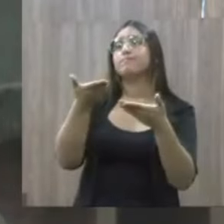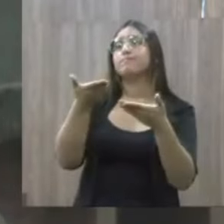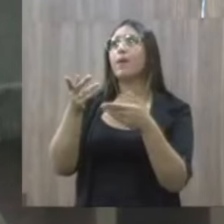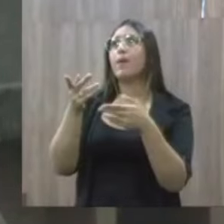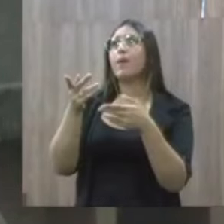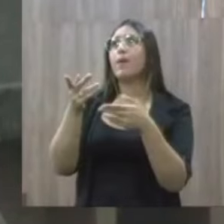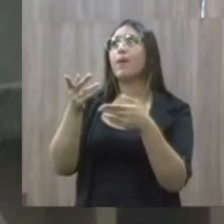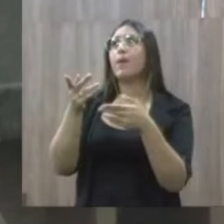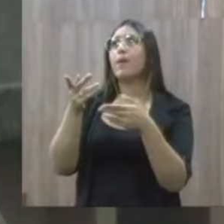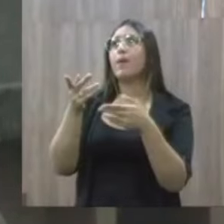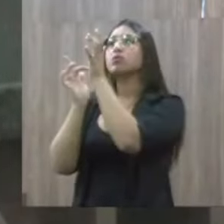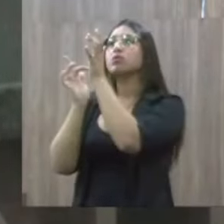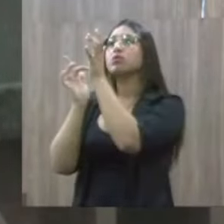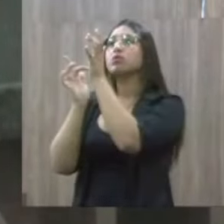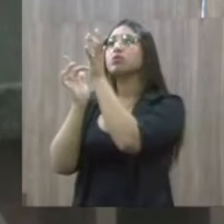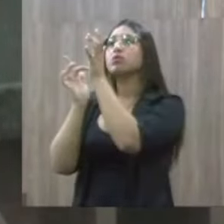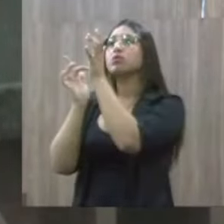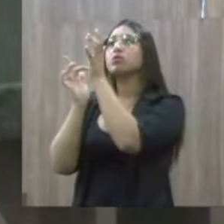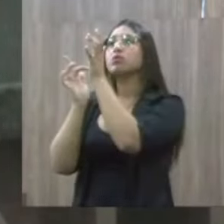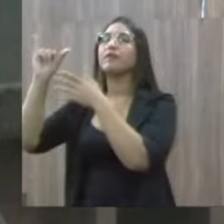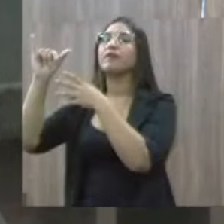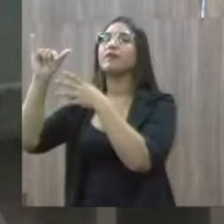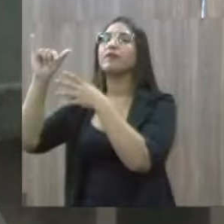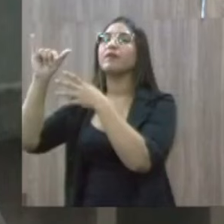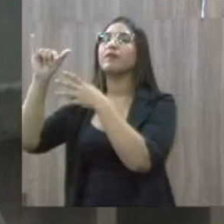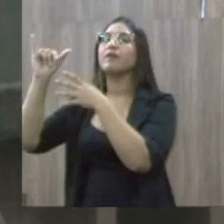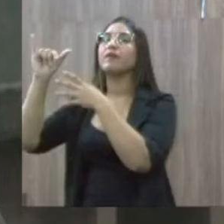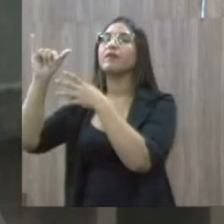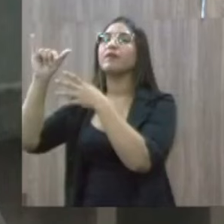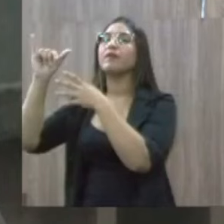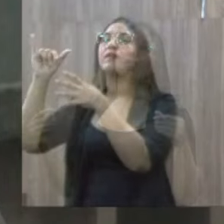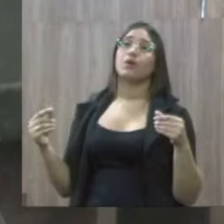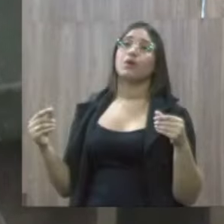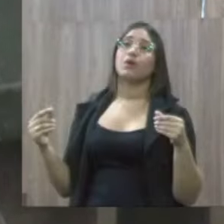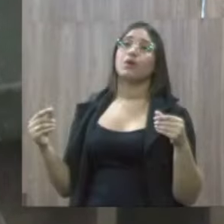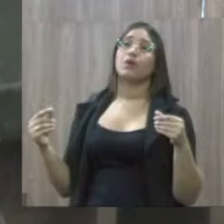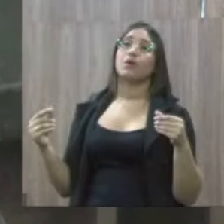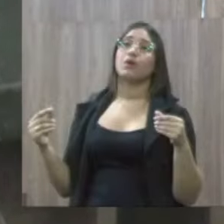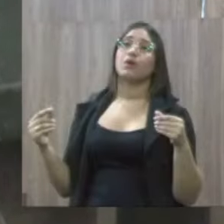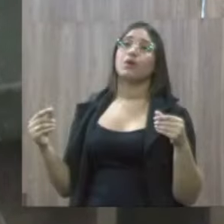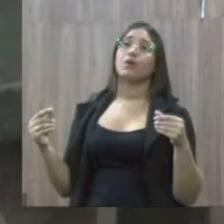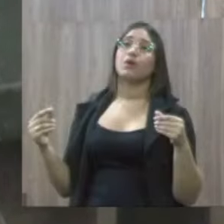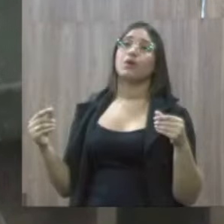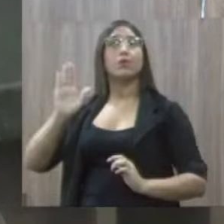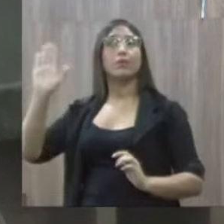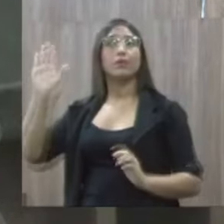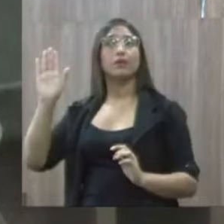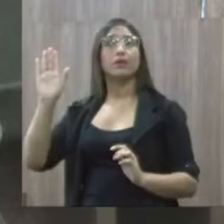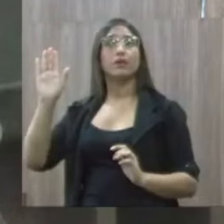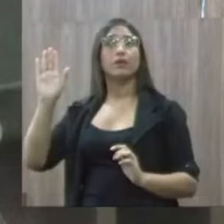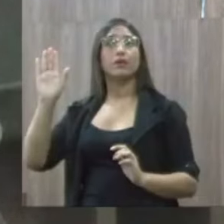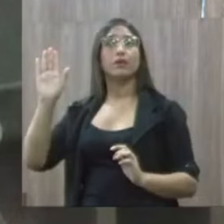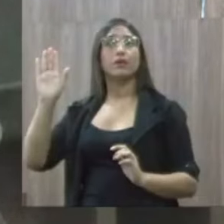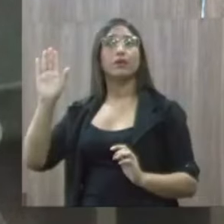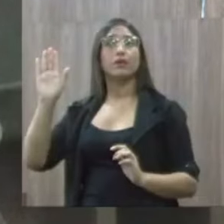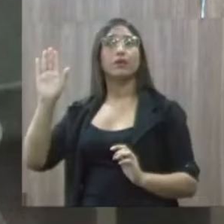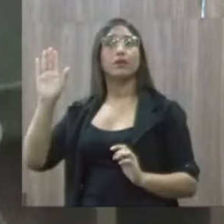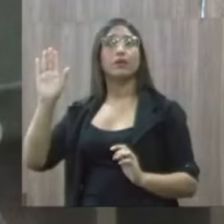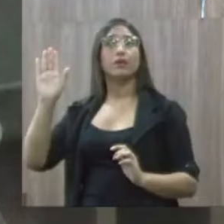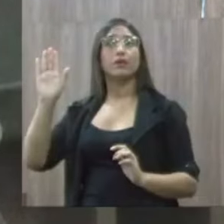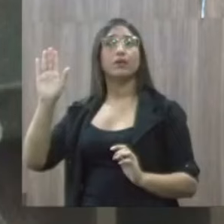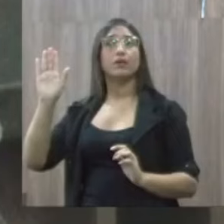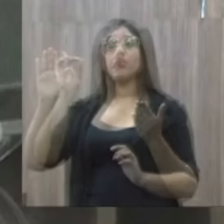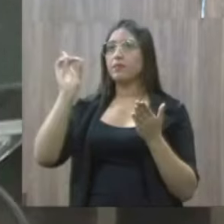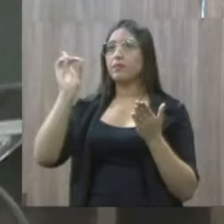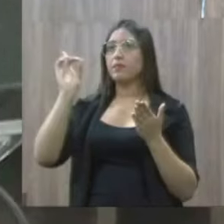isso é uma promessa feita pelo próprio Cristo. E para além, a Bíblia também tem um trecho que